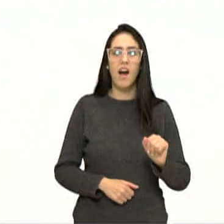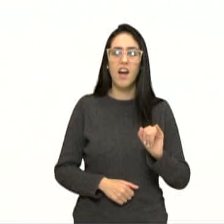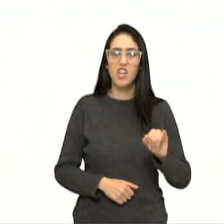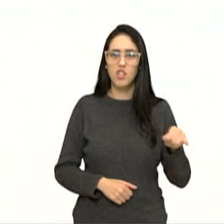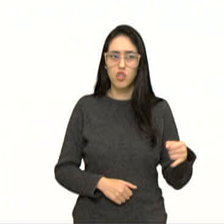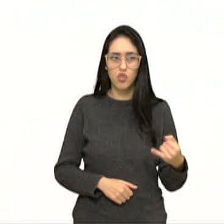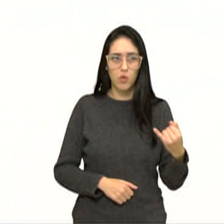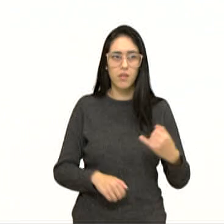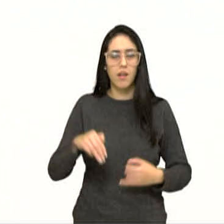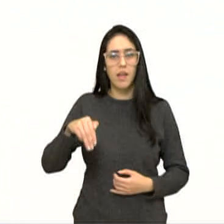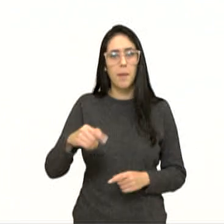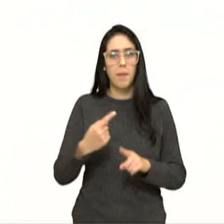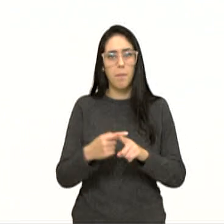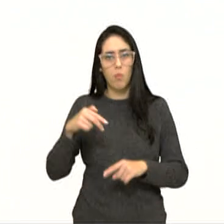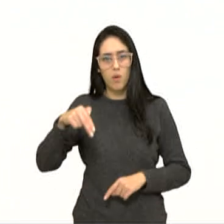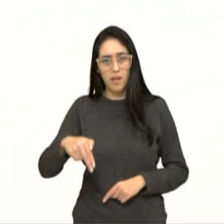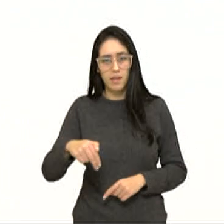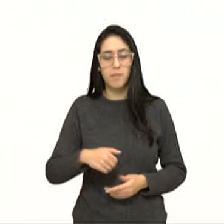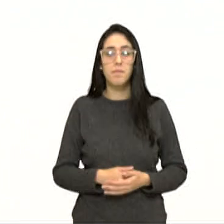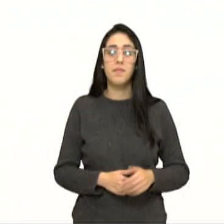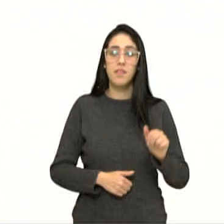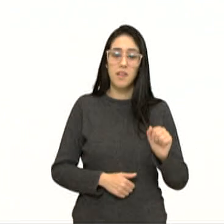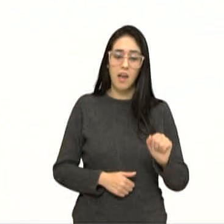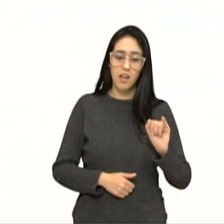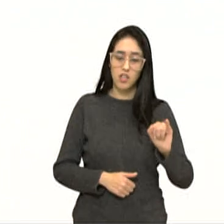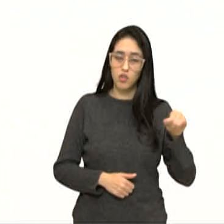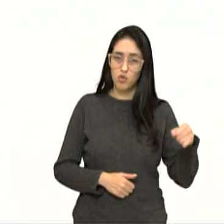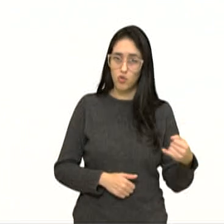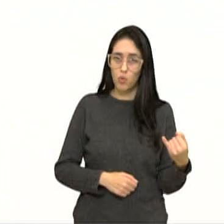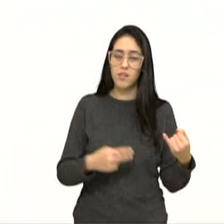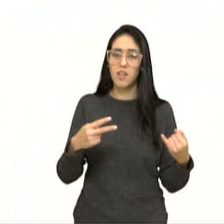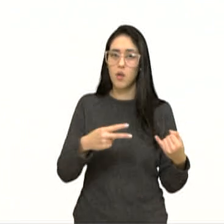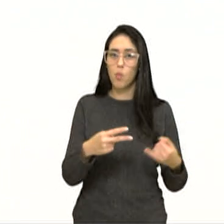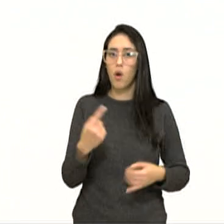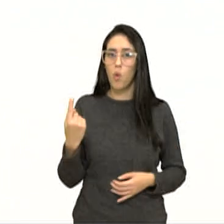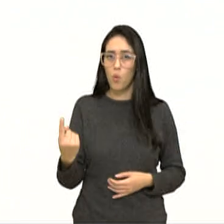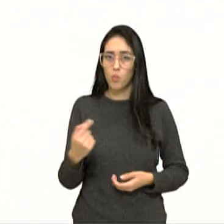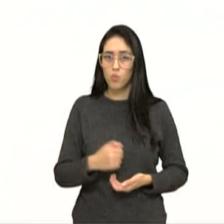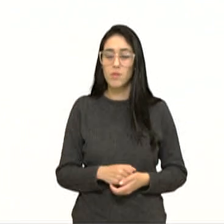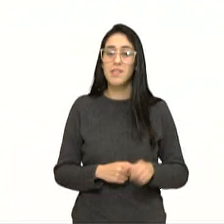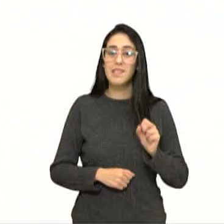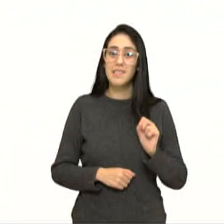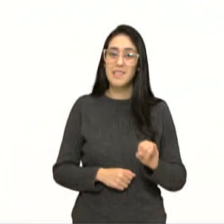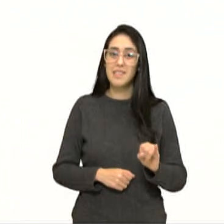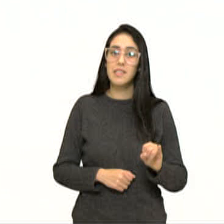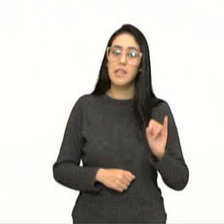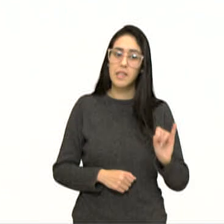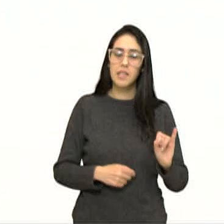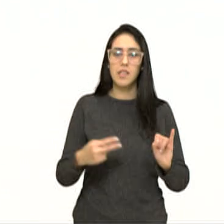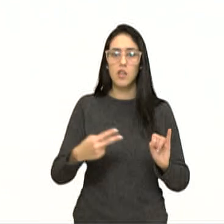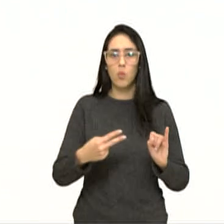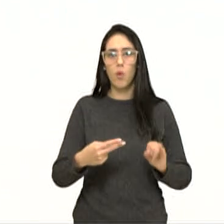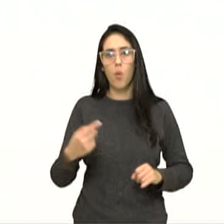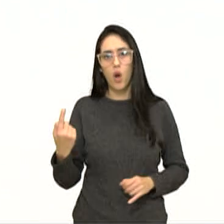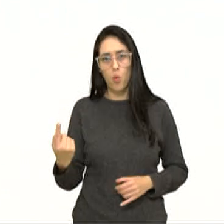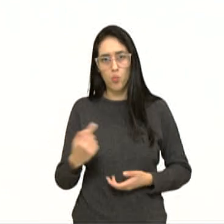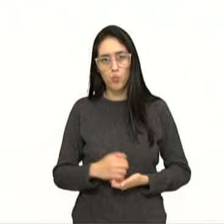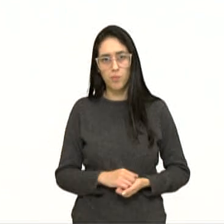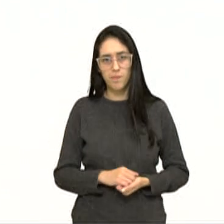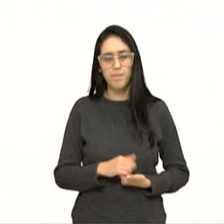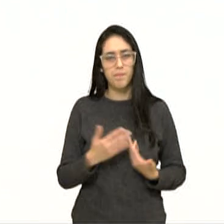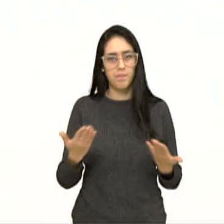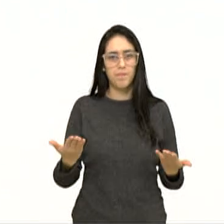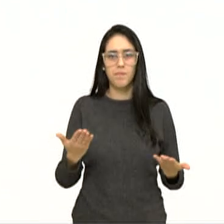por N, onde a IJ igual a 1, se I for igual a 1. Já vamos fazer